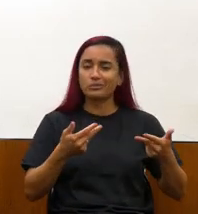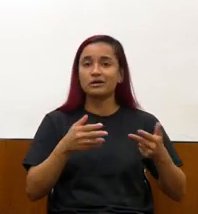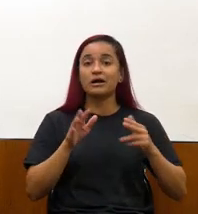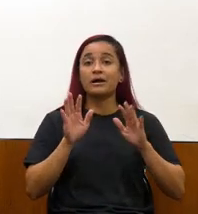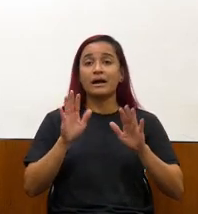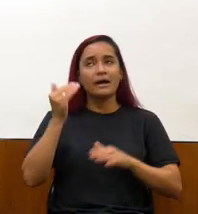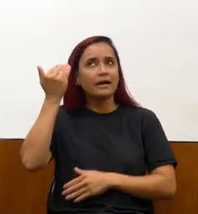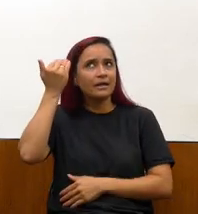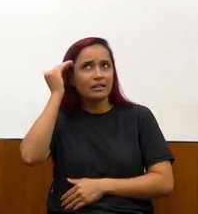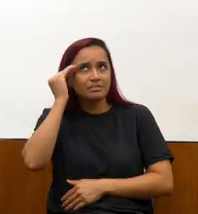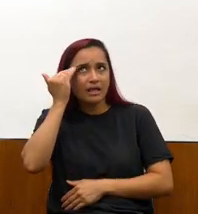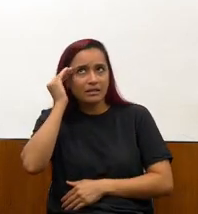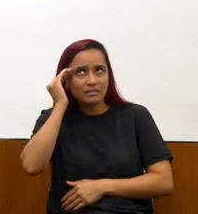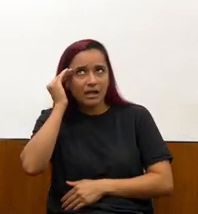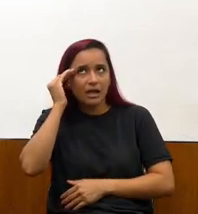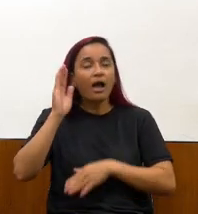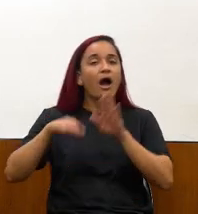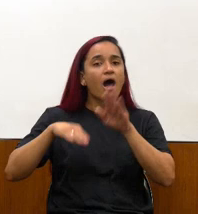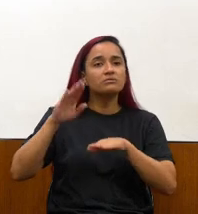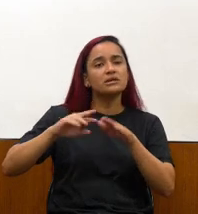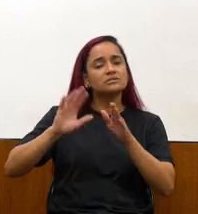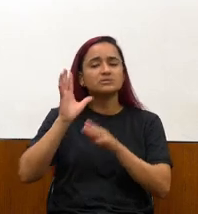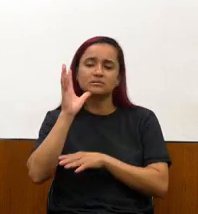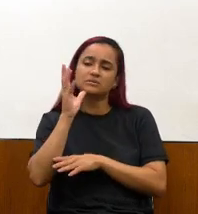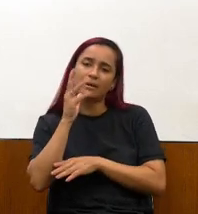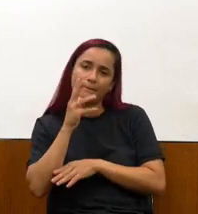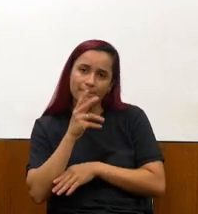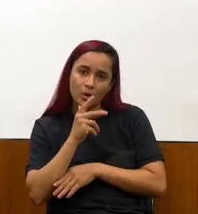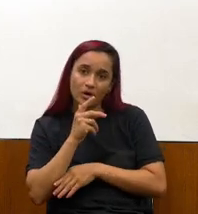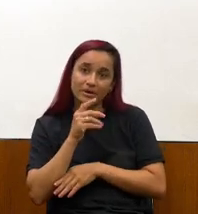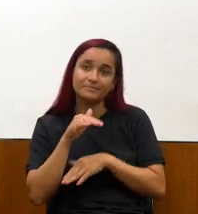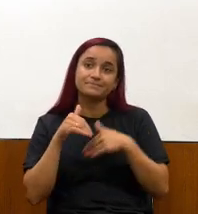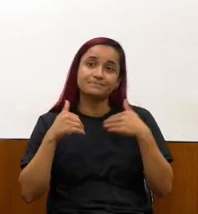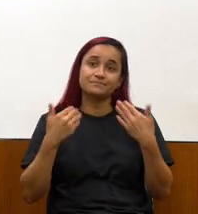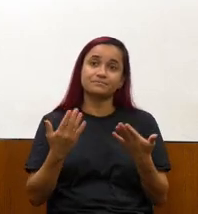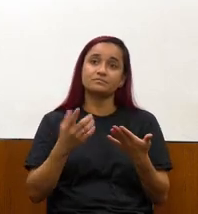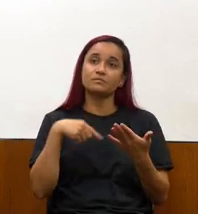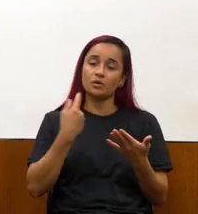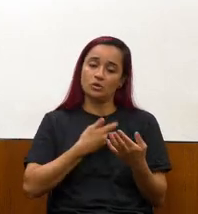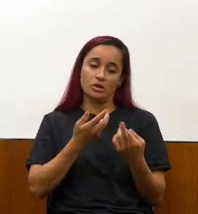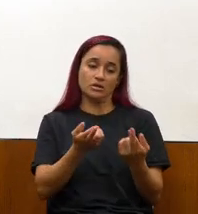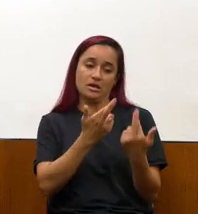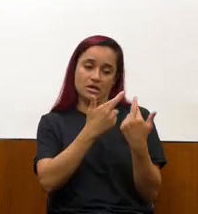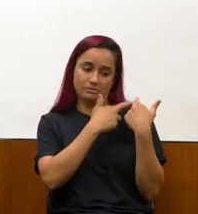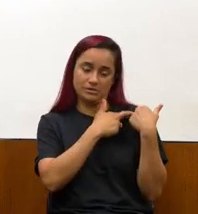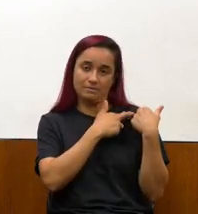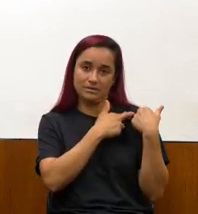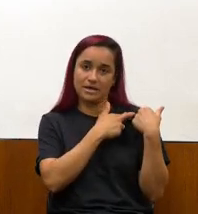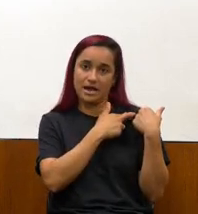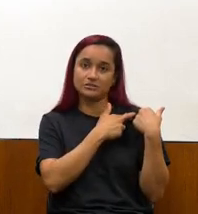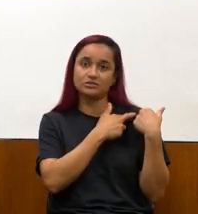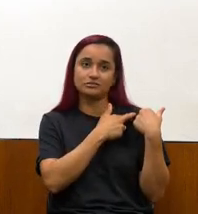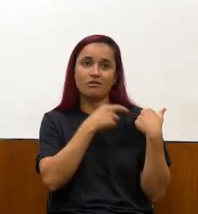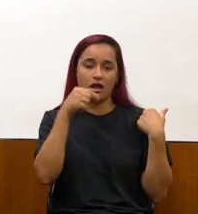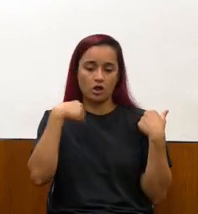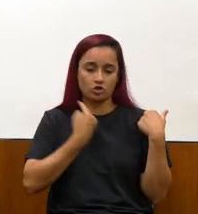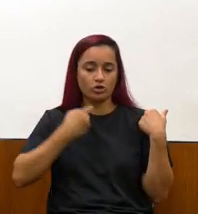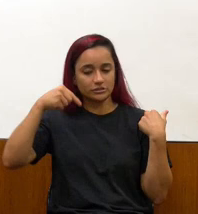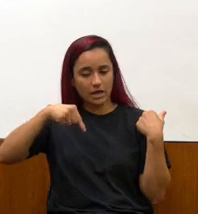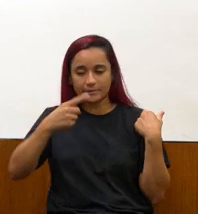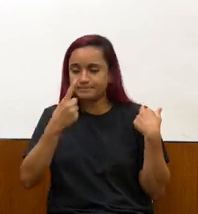mental que ele demora, às vezes. E é dever nosso, que somos interessados pela causa das pessoas com